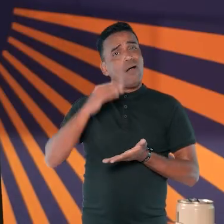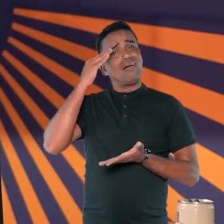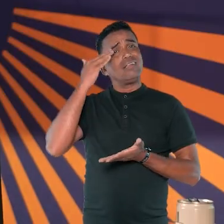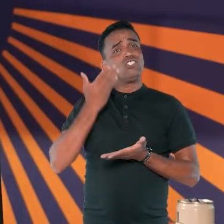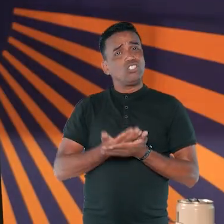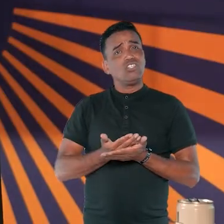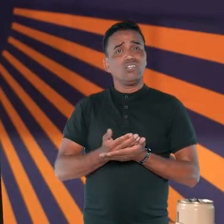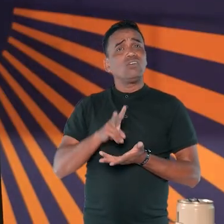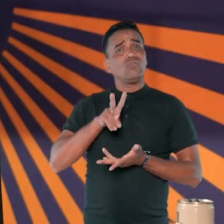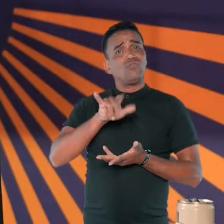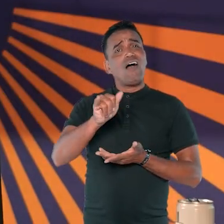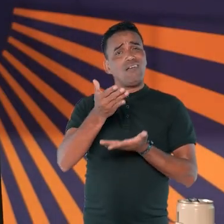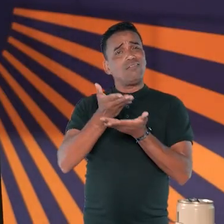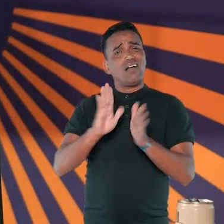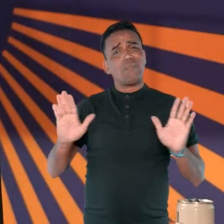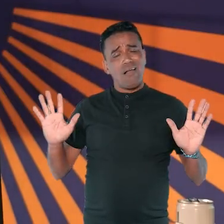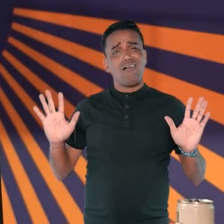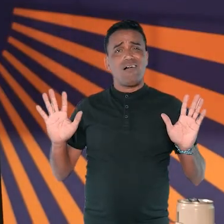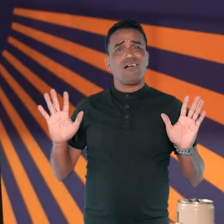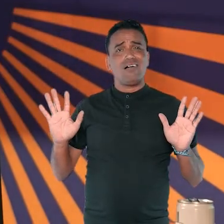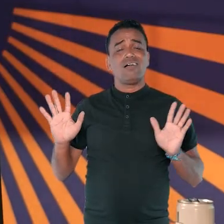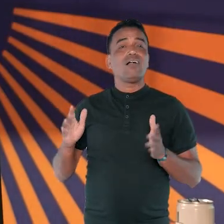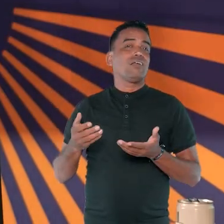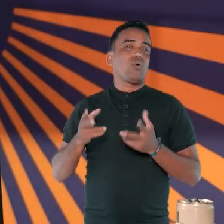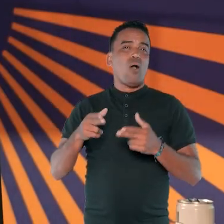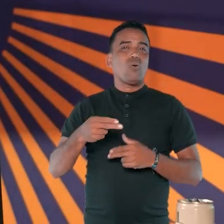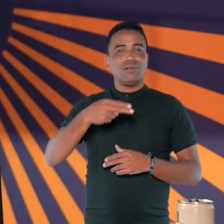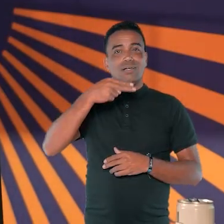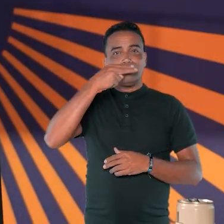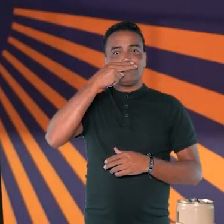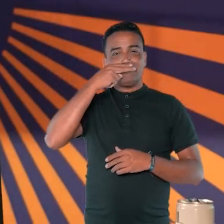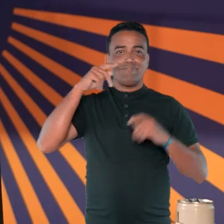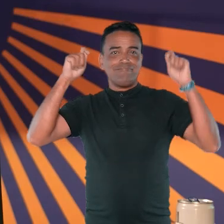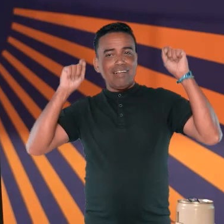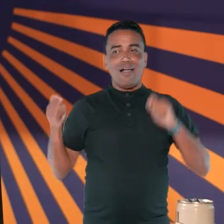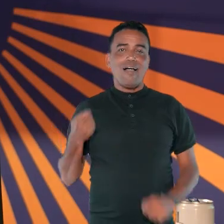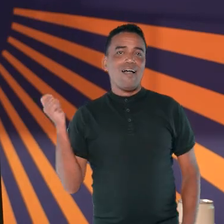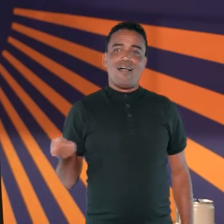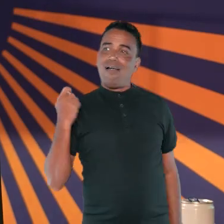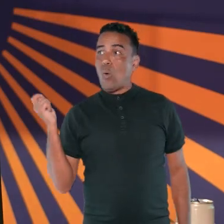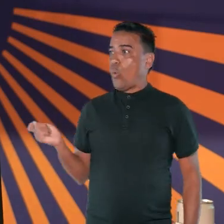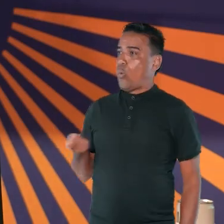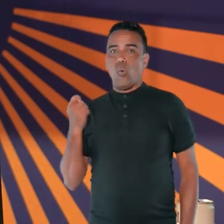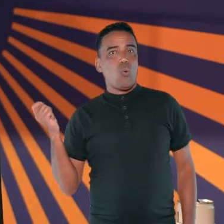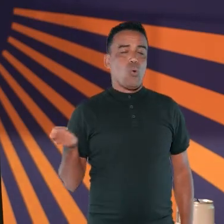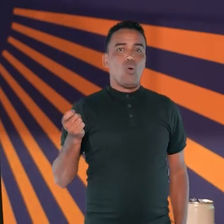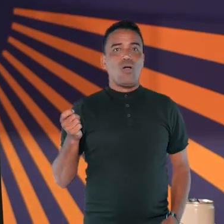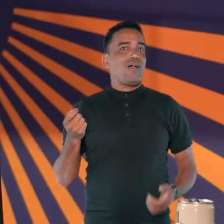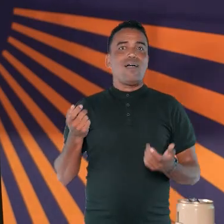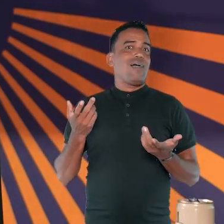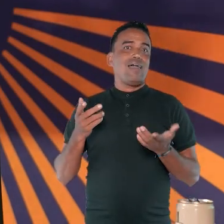passar como o Charlie Chaplin, no filme Tempos Modernos, que é de